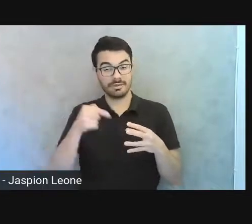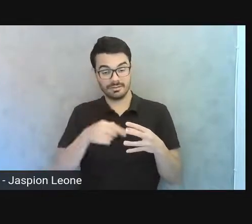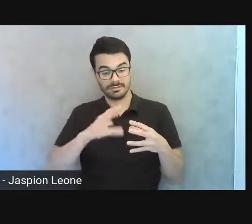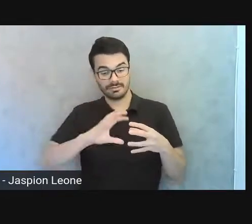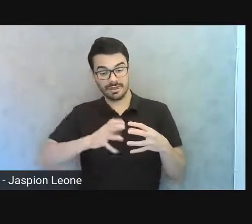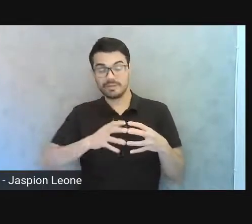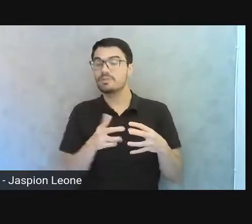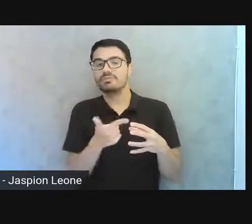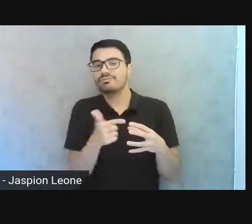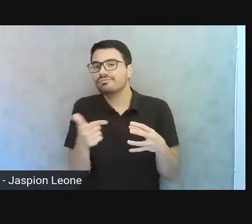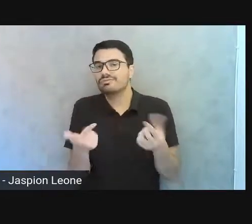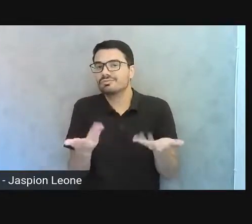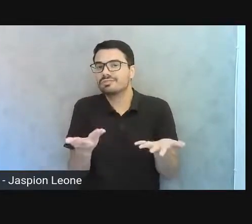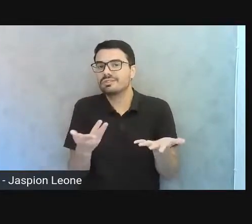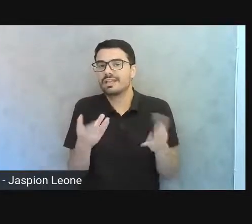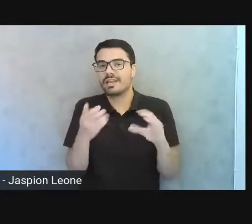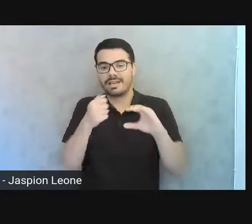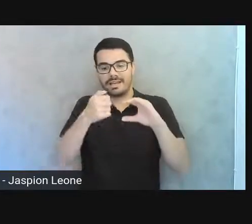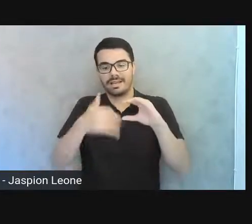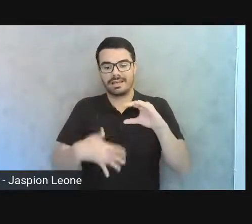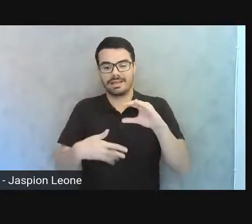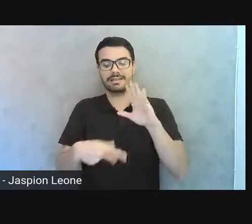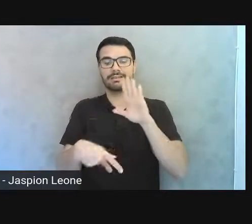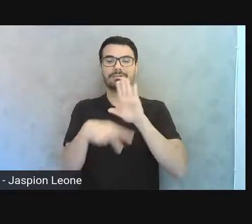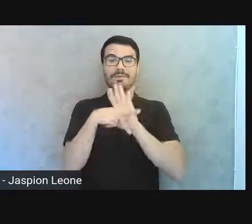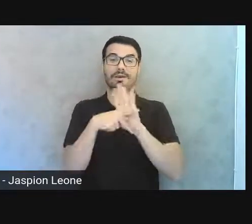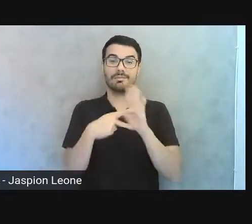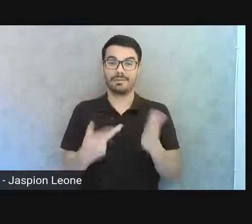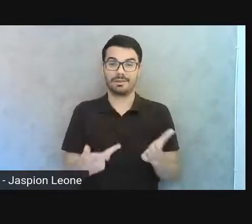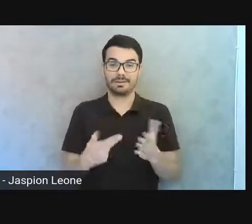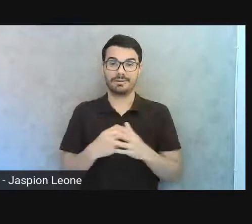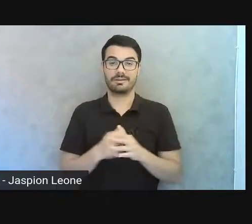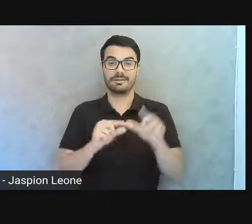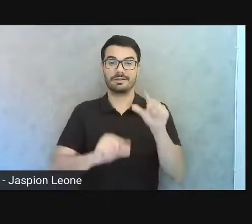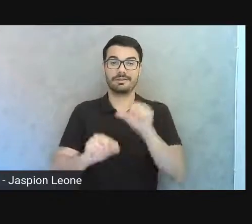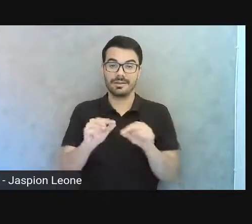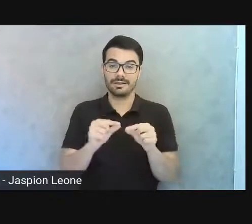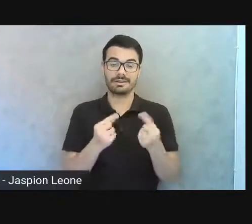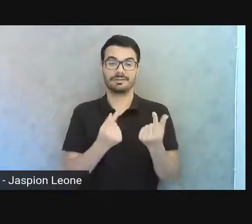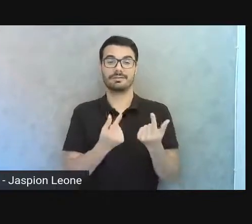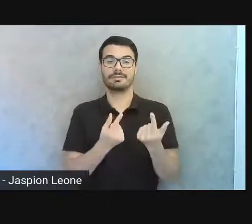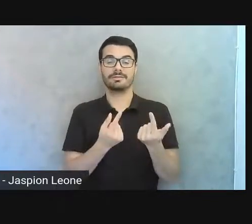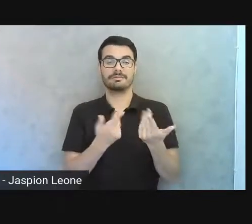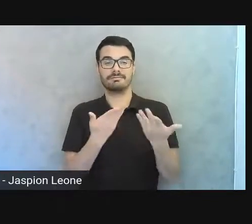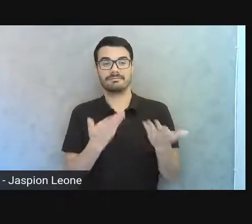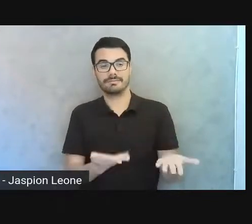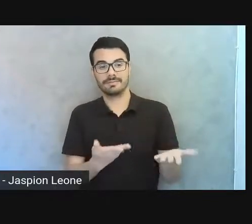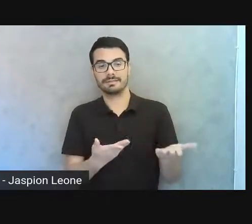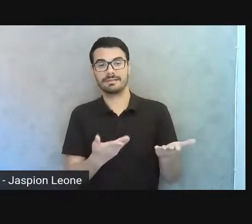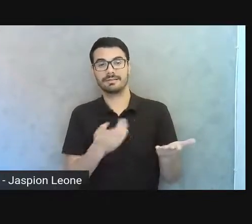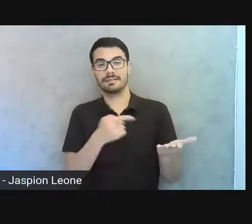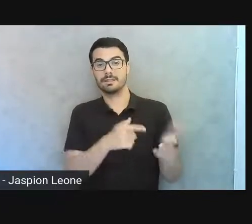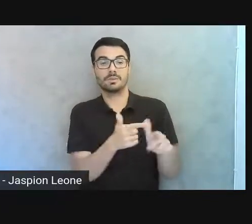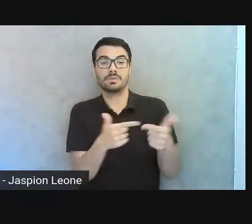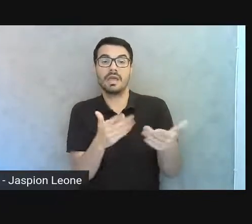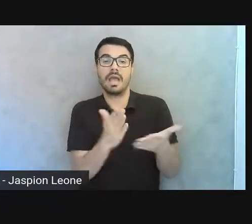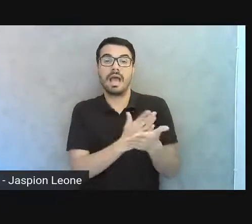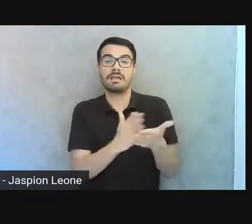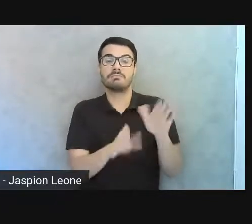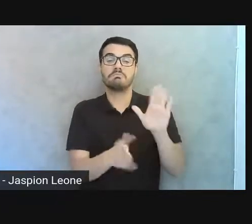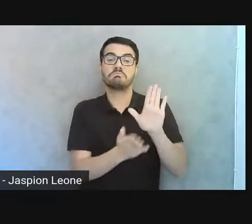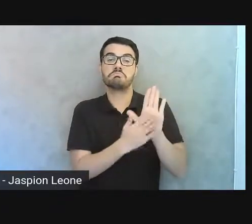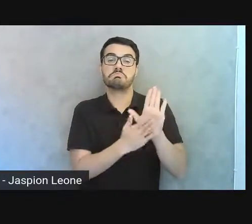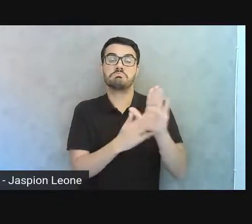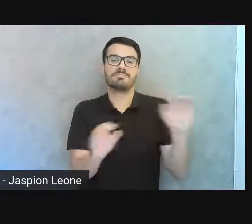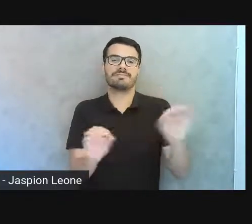qualquer característica própria em termos de plataforma, em termos ideológicos. Isso tudo